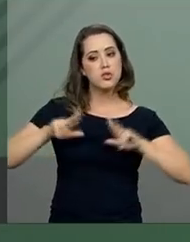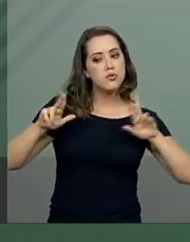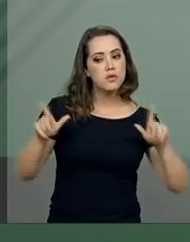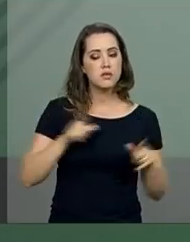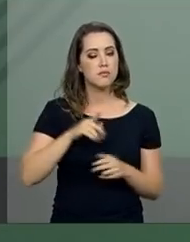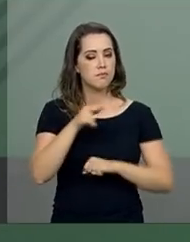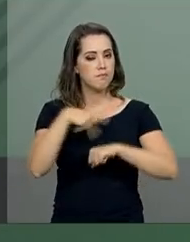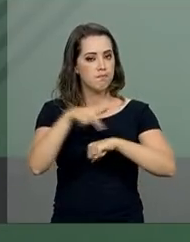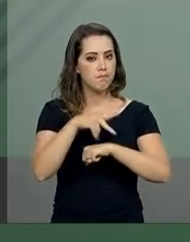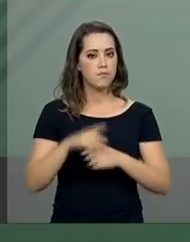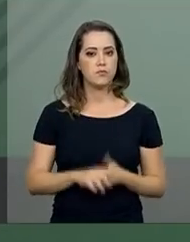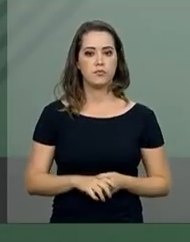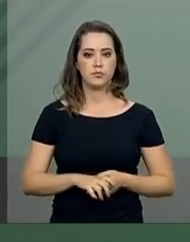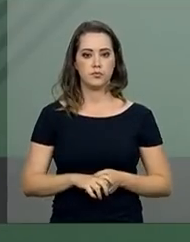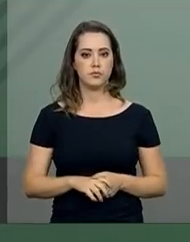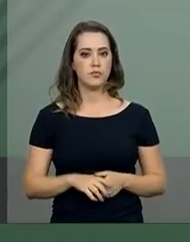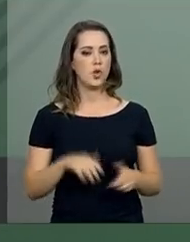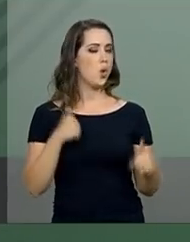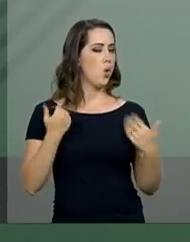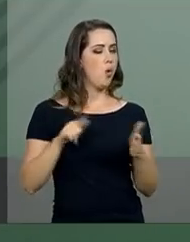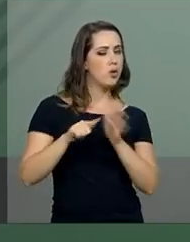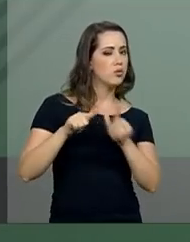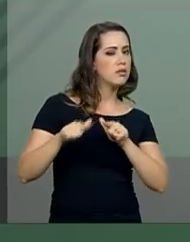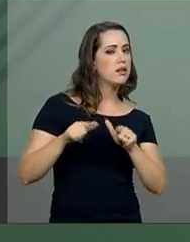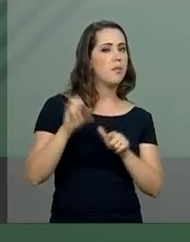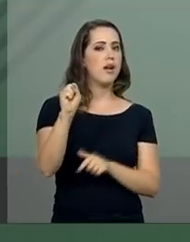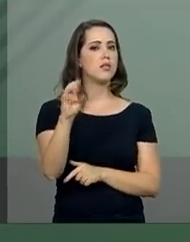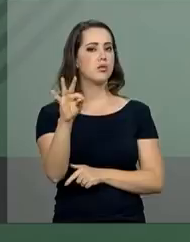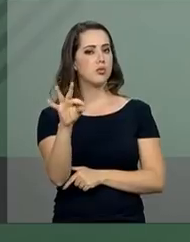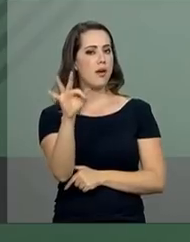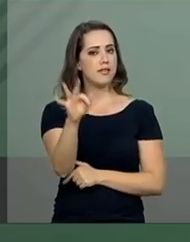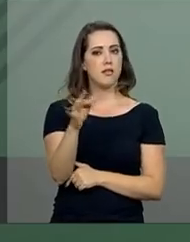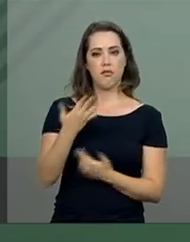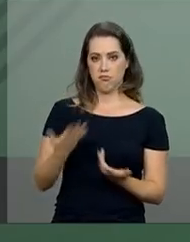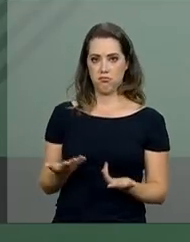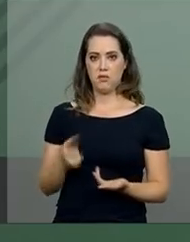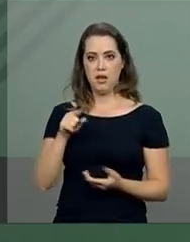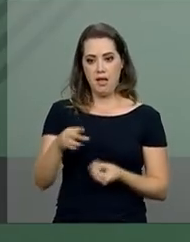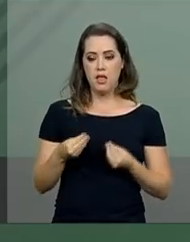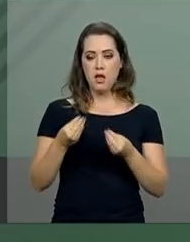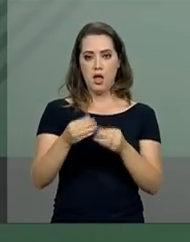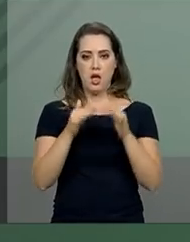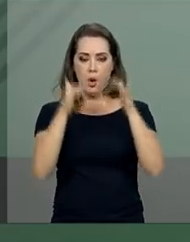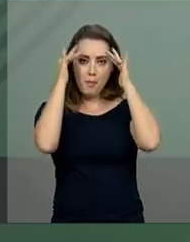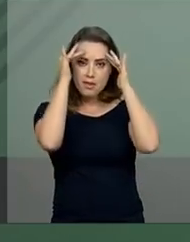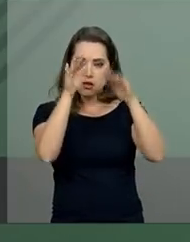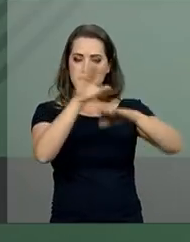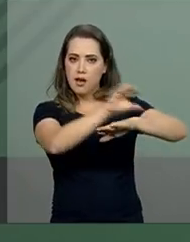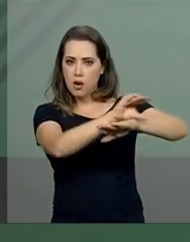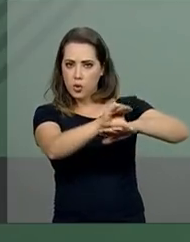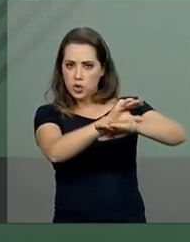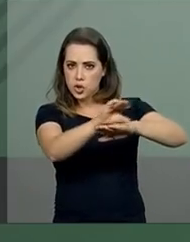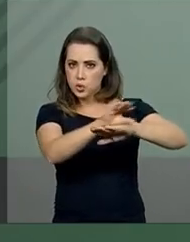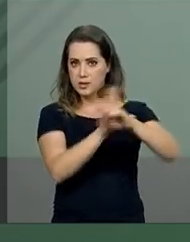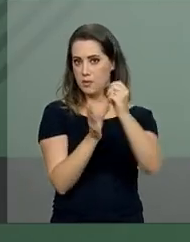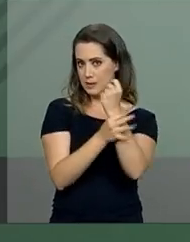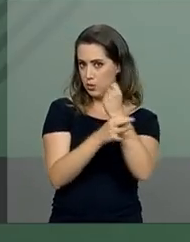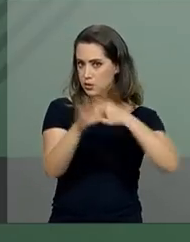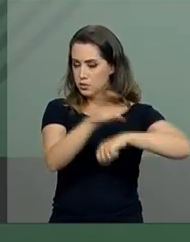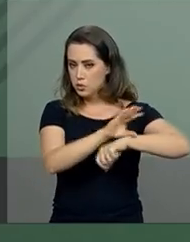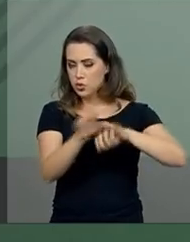o papel do stf é sempre garantir à constituição e à lei